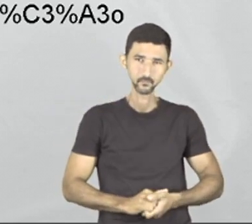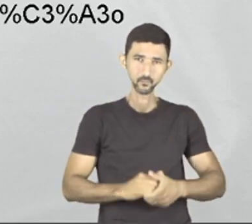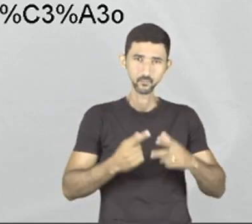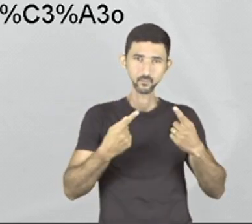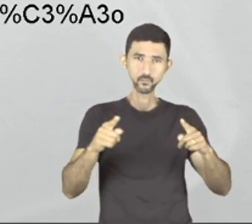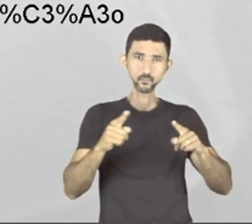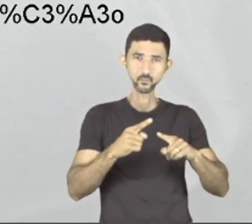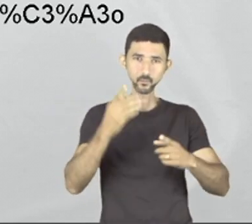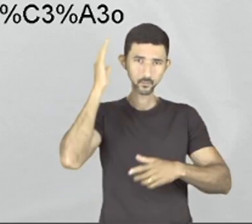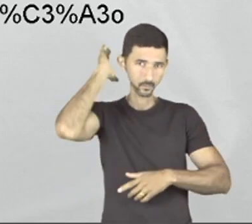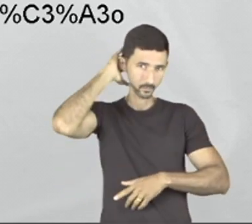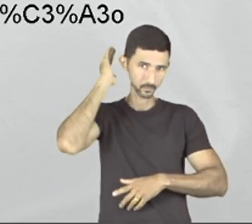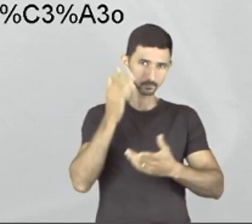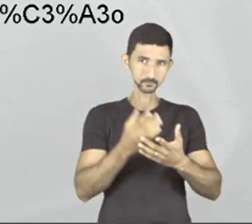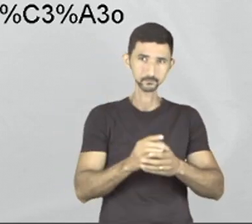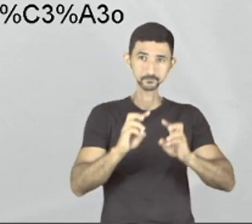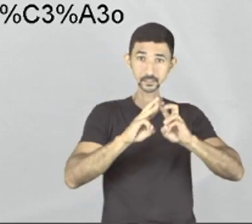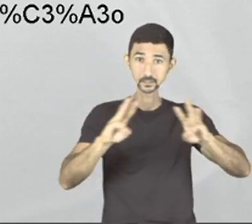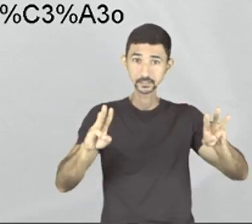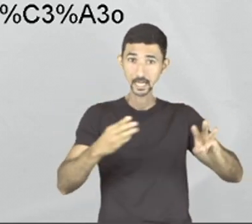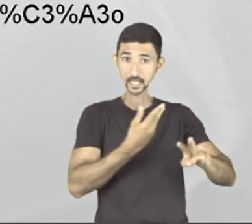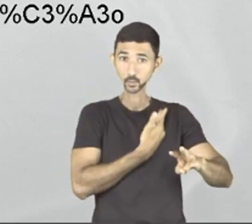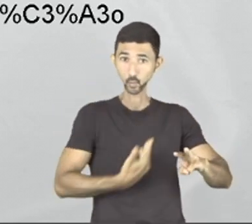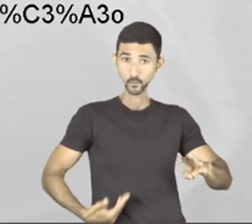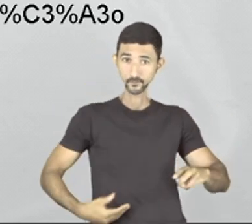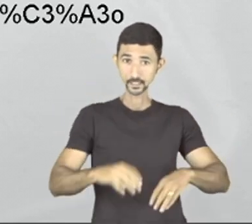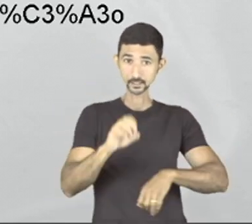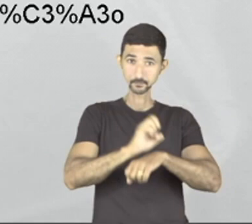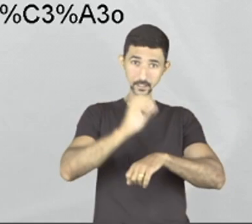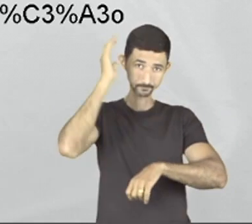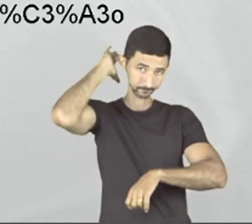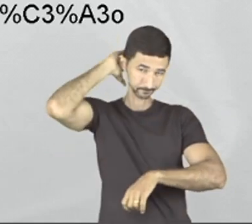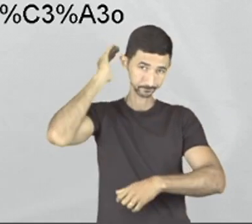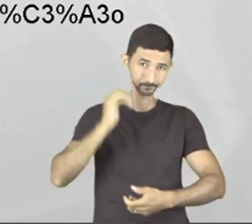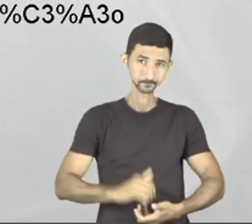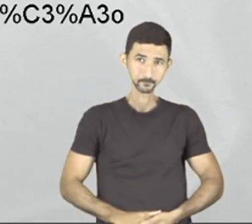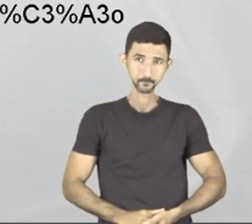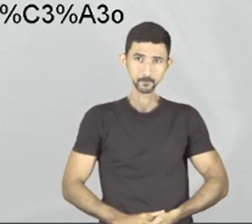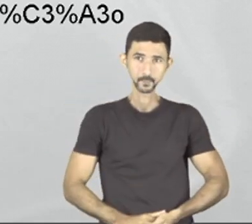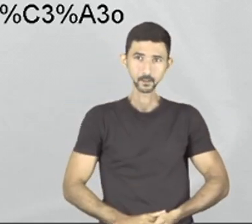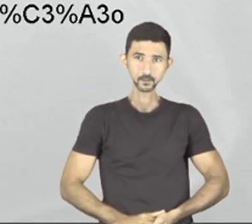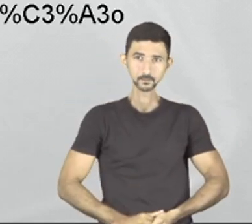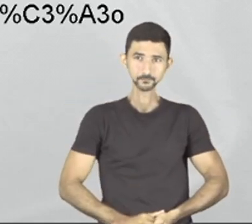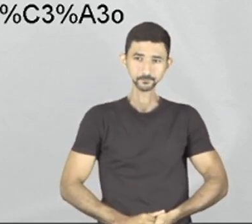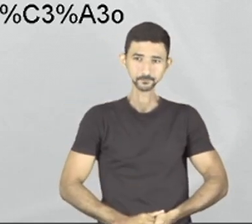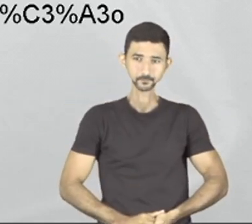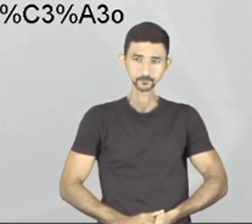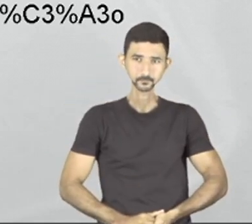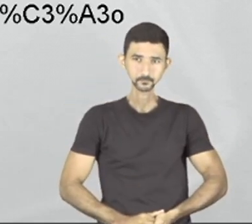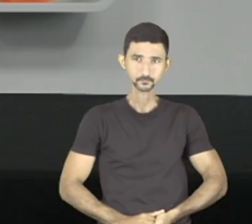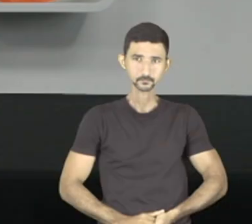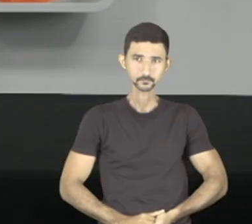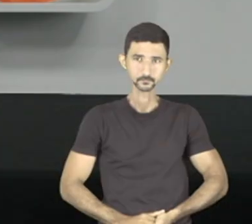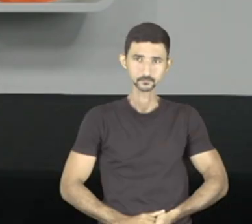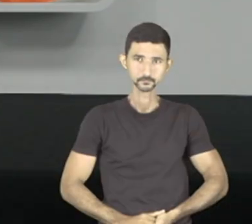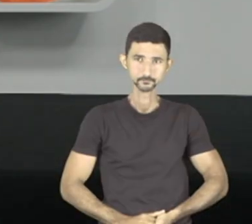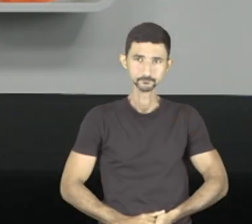do Pará, no site do governo do estado. Ok? Volta aqui comigo, pessoal.